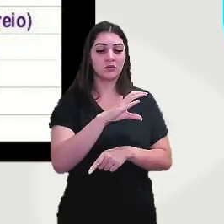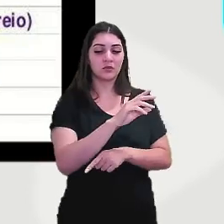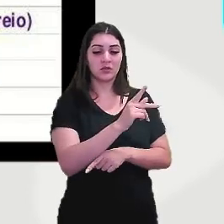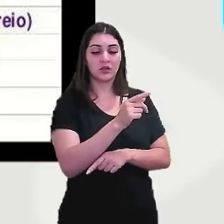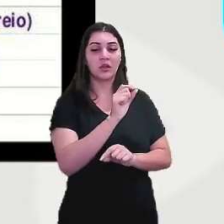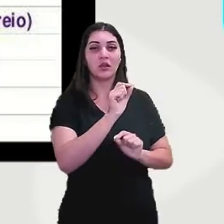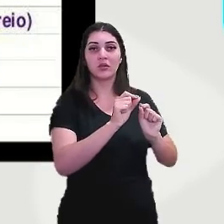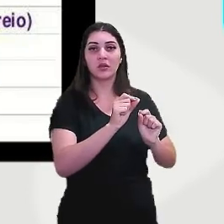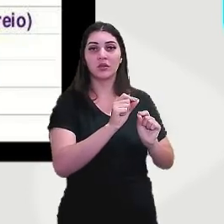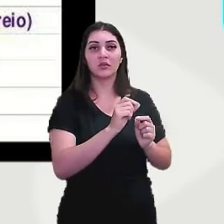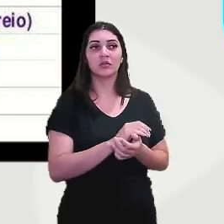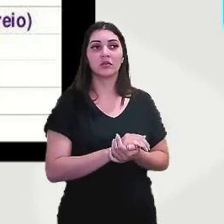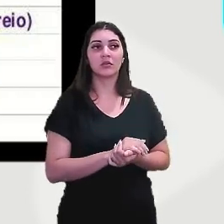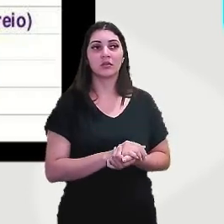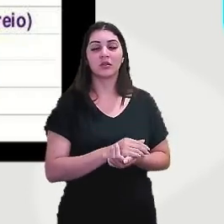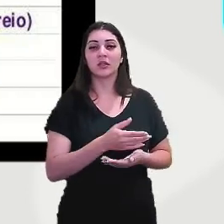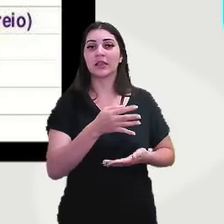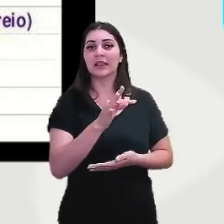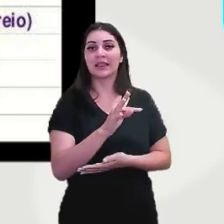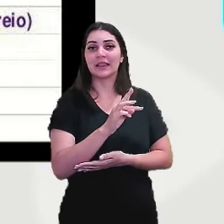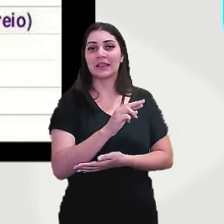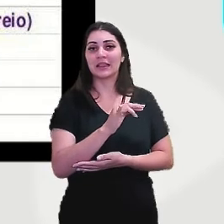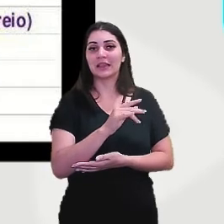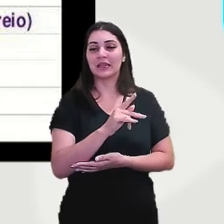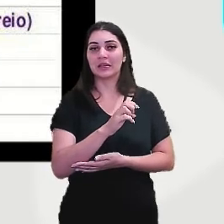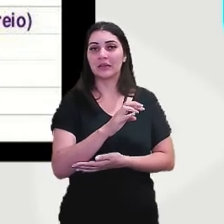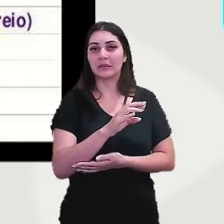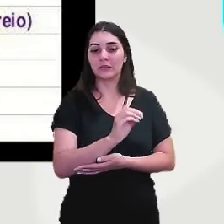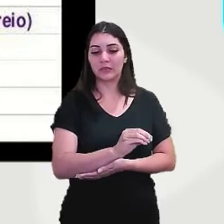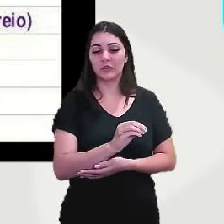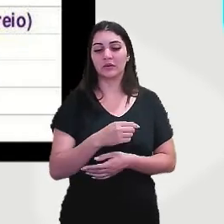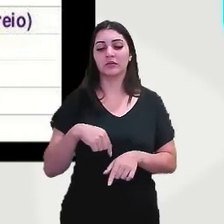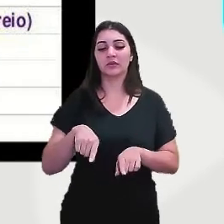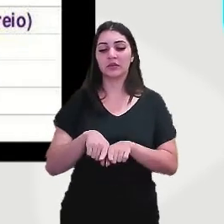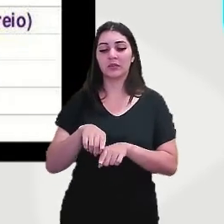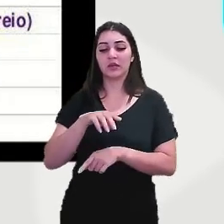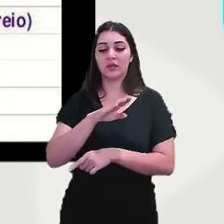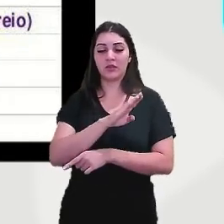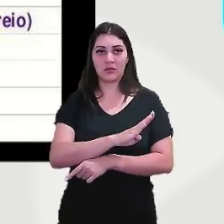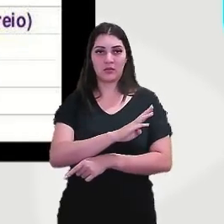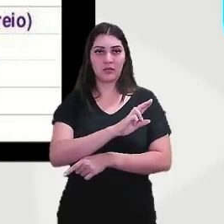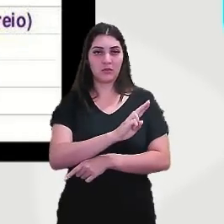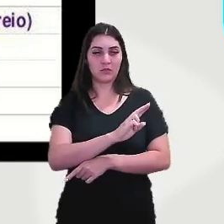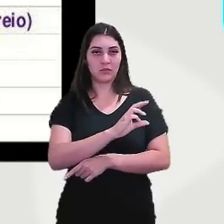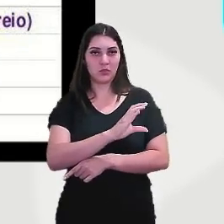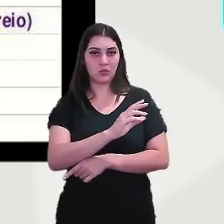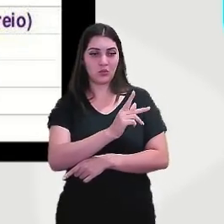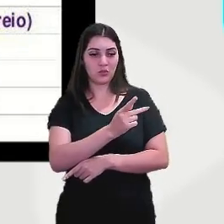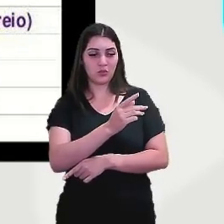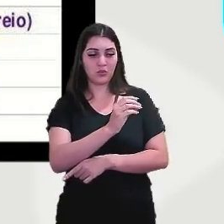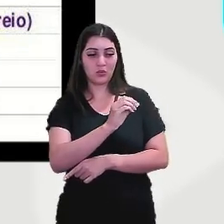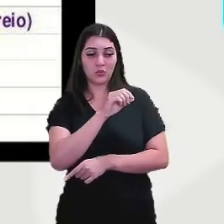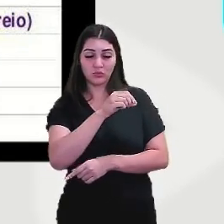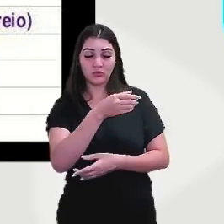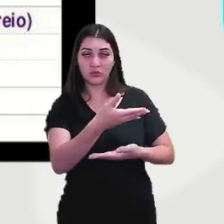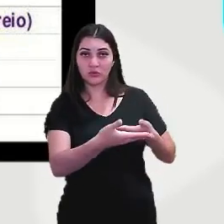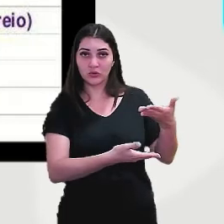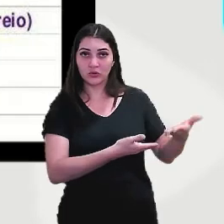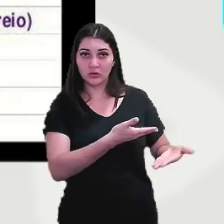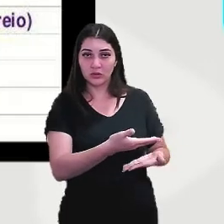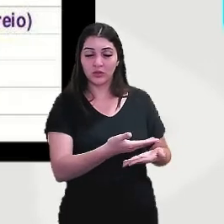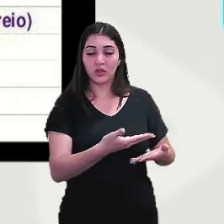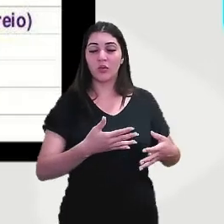algo relacionado a tripeiro. O bucho com CH tem relação com